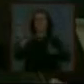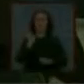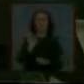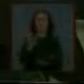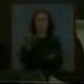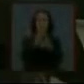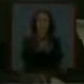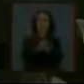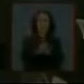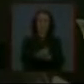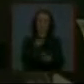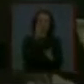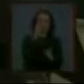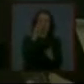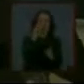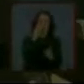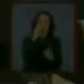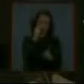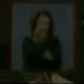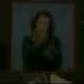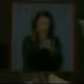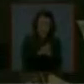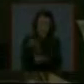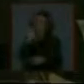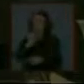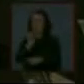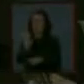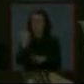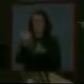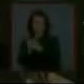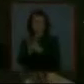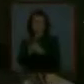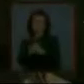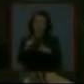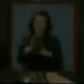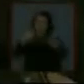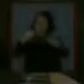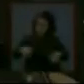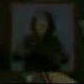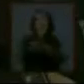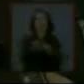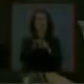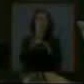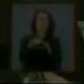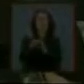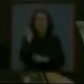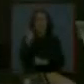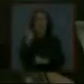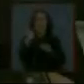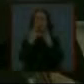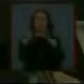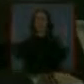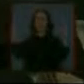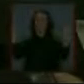casamento de homossexuais, isso representa também um valor de liberdade e eu integro-a dentro do património